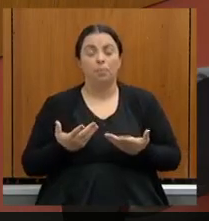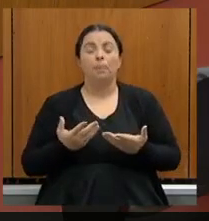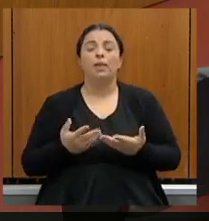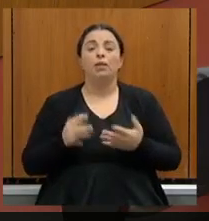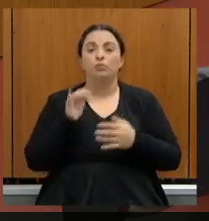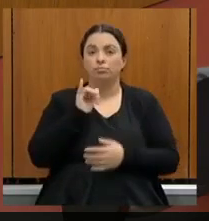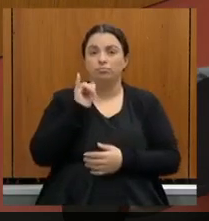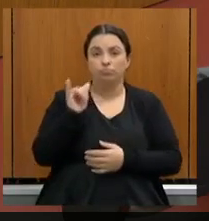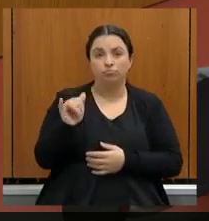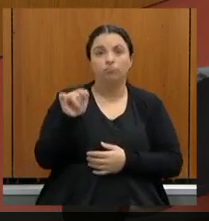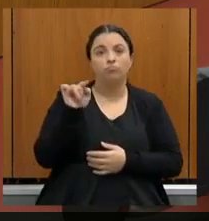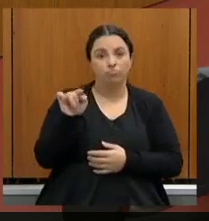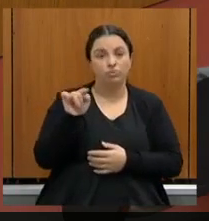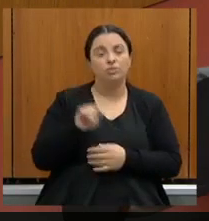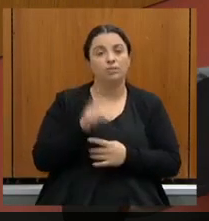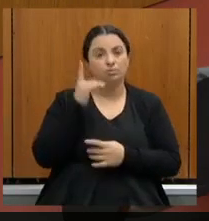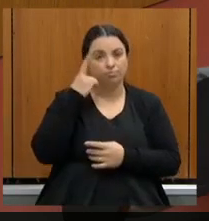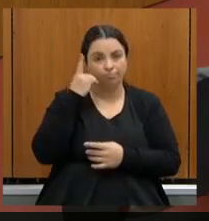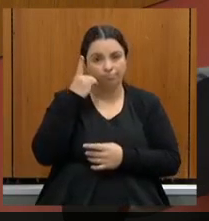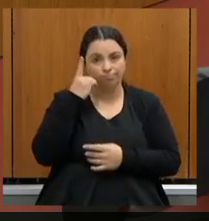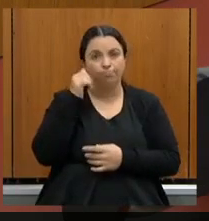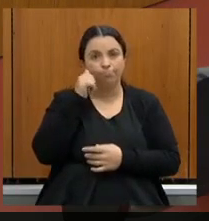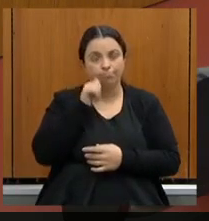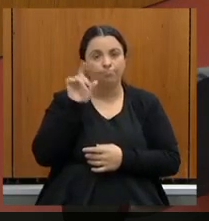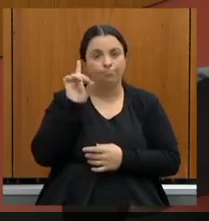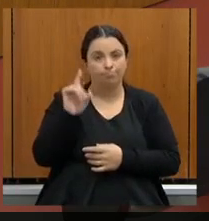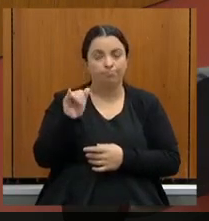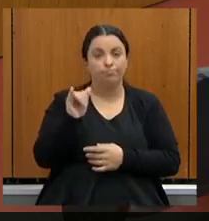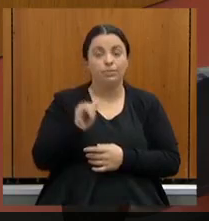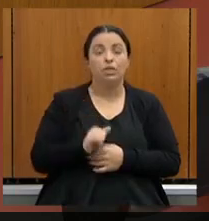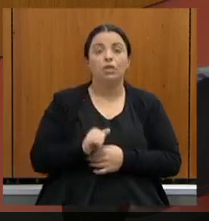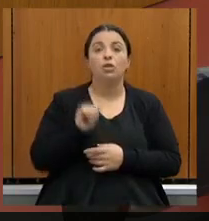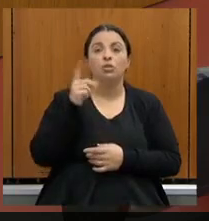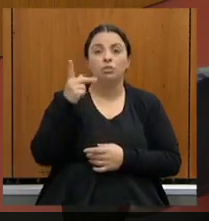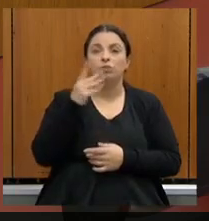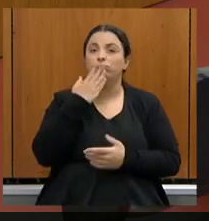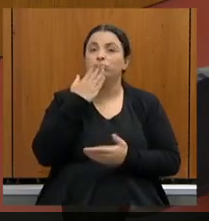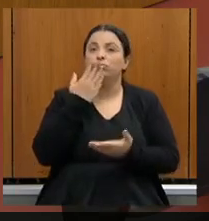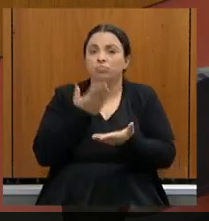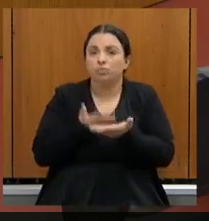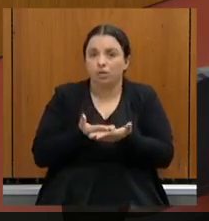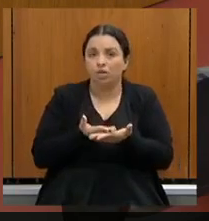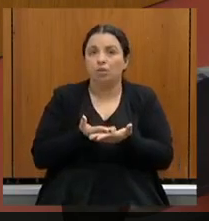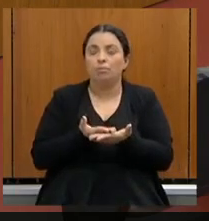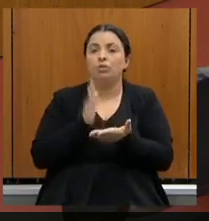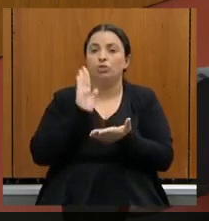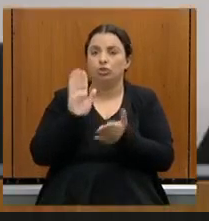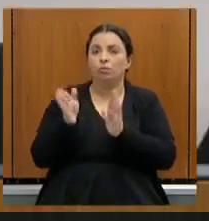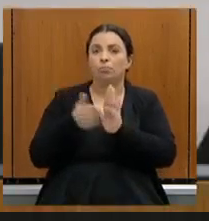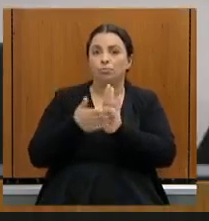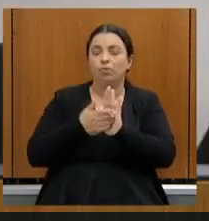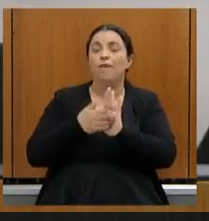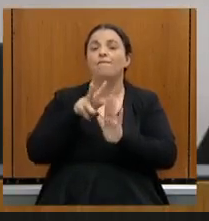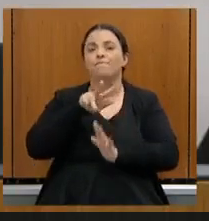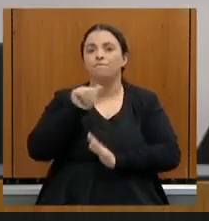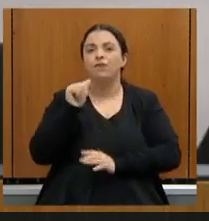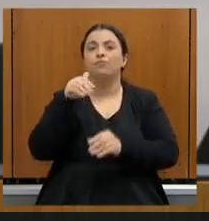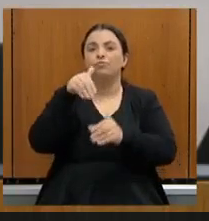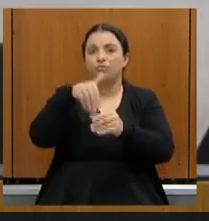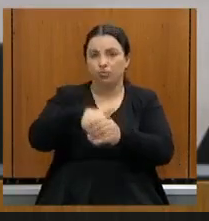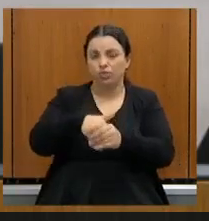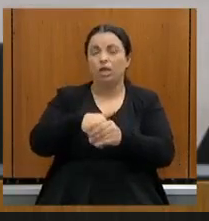Excelência que o requerimento ora proposto será apreciado ainda nessa